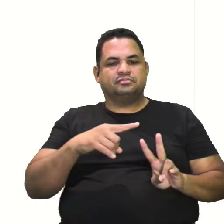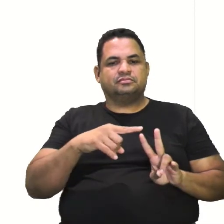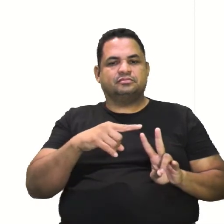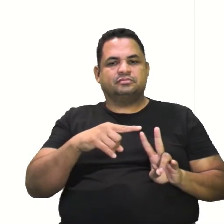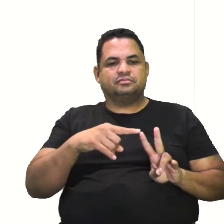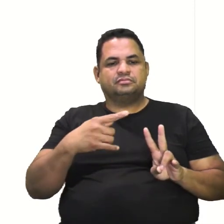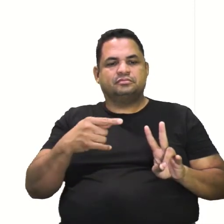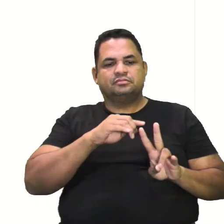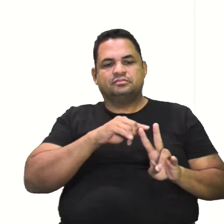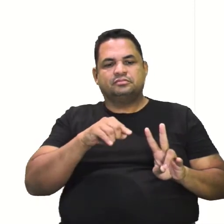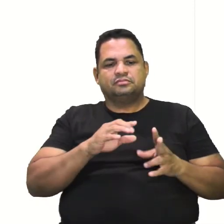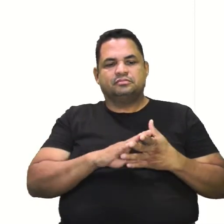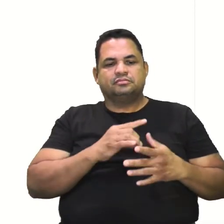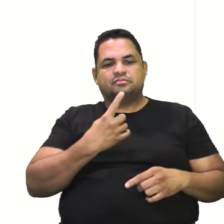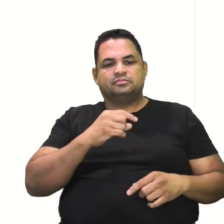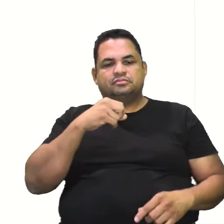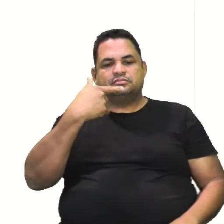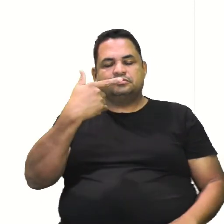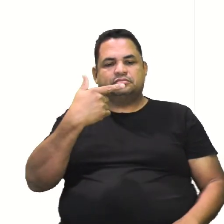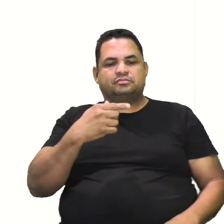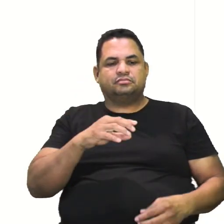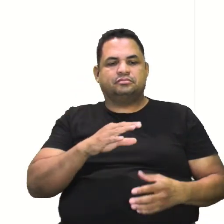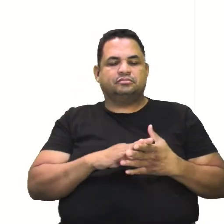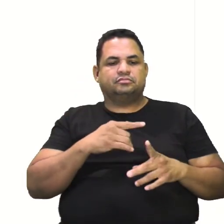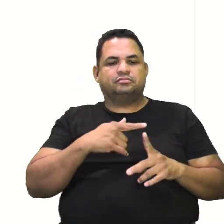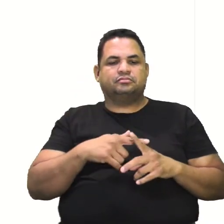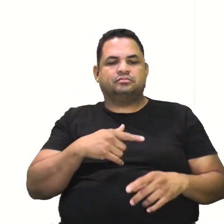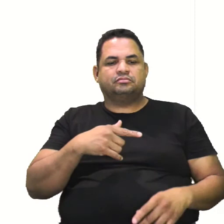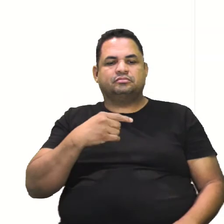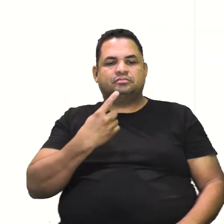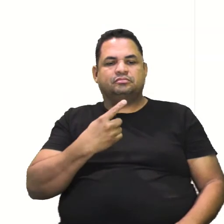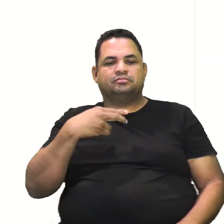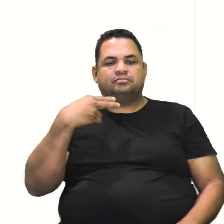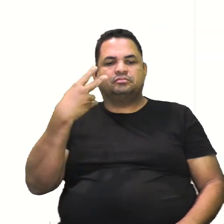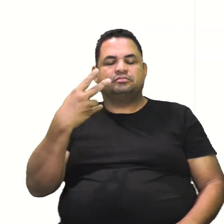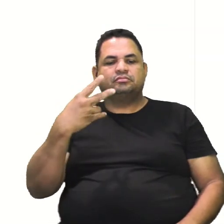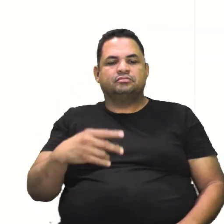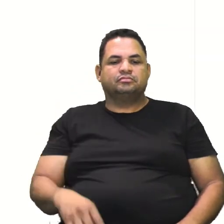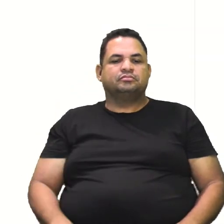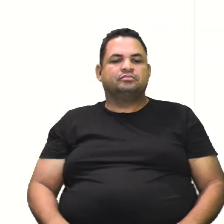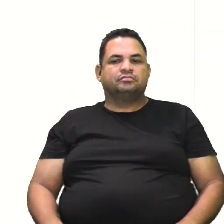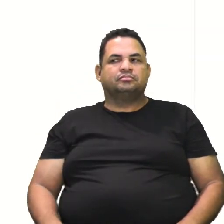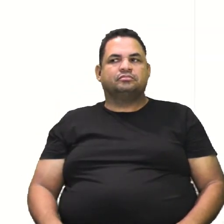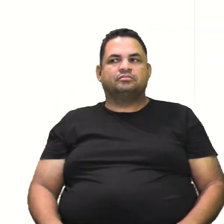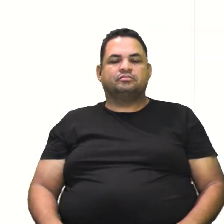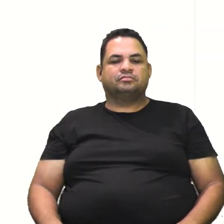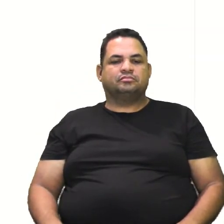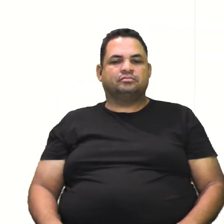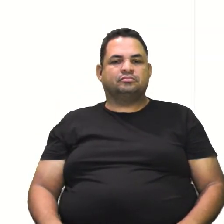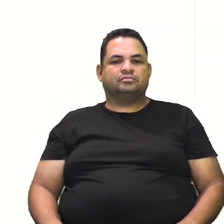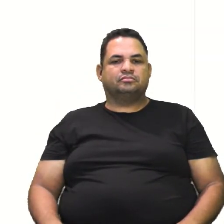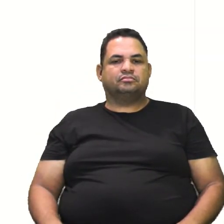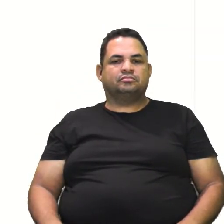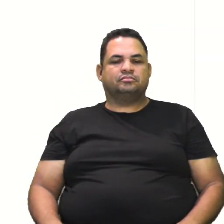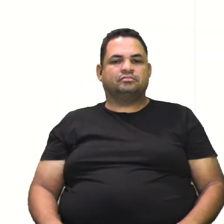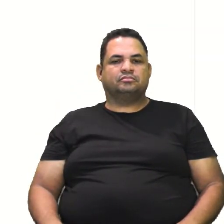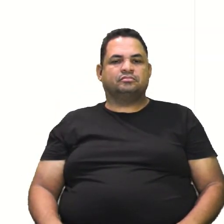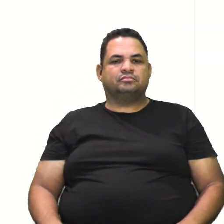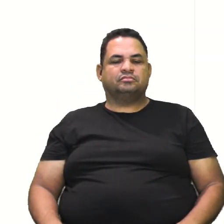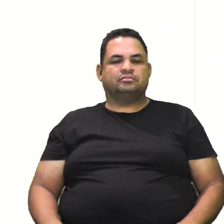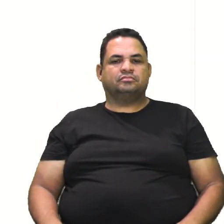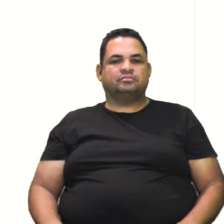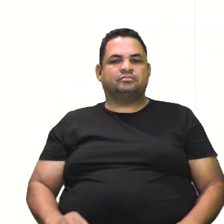de quem é o A? 1 ao quadrado. Quem é o B? 1 ao quadrado. Ao quadrado, né? Então, vamos para aqui, ó. Vamos